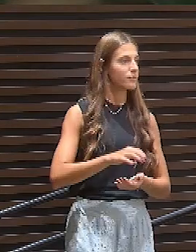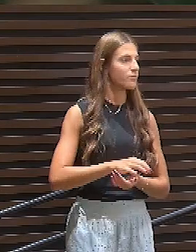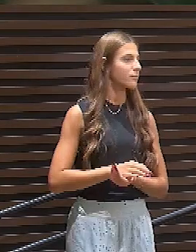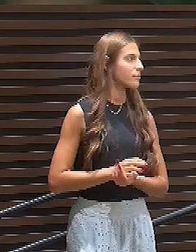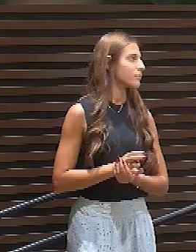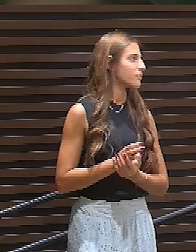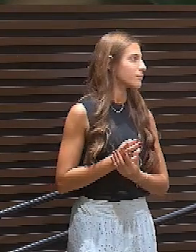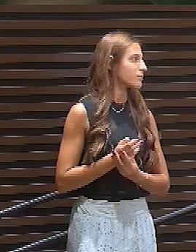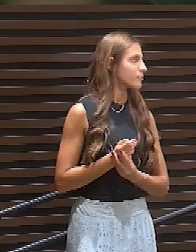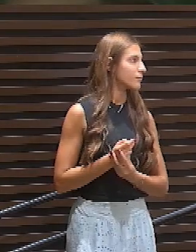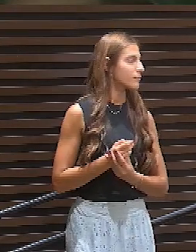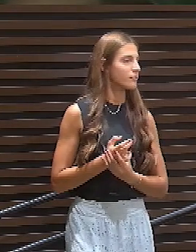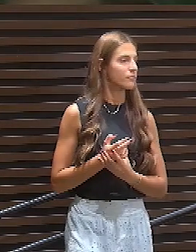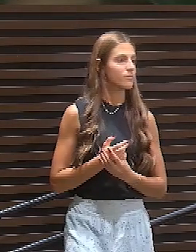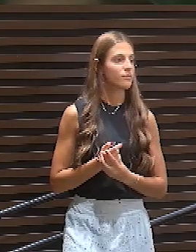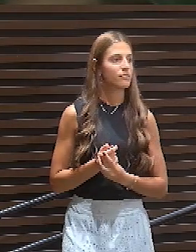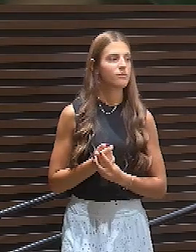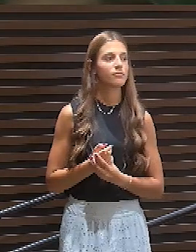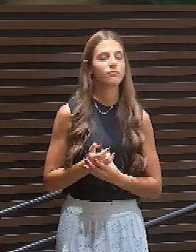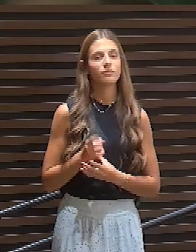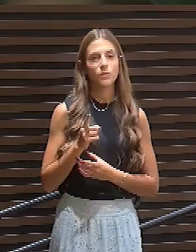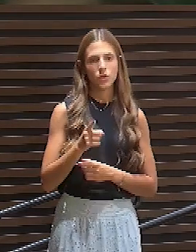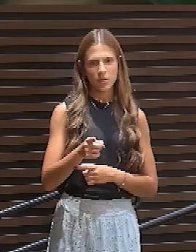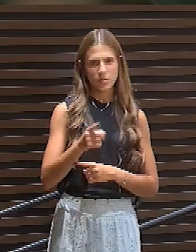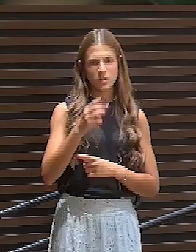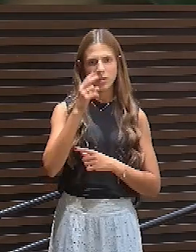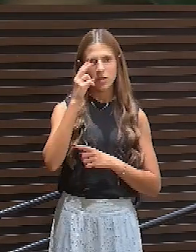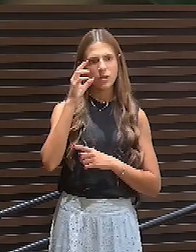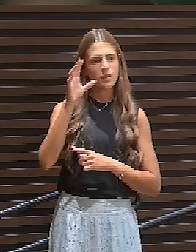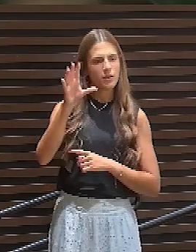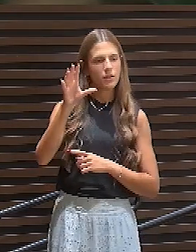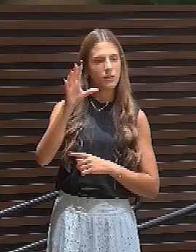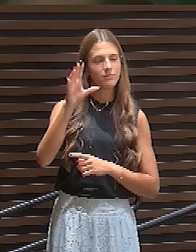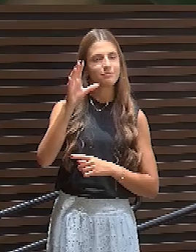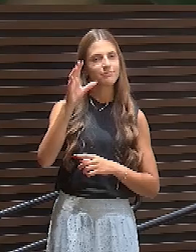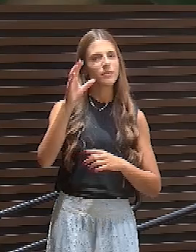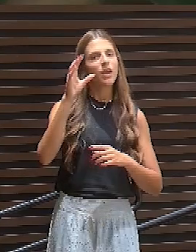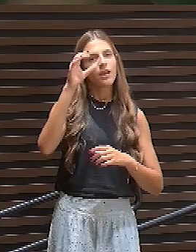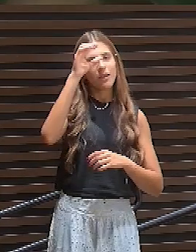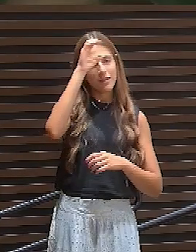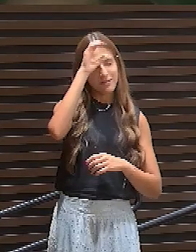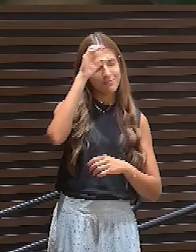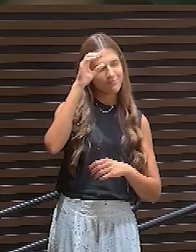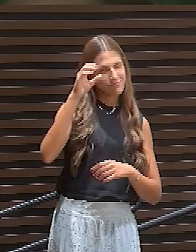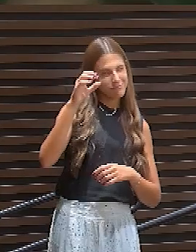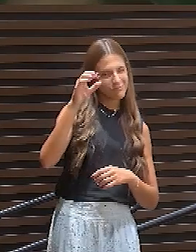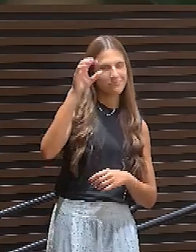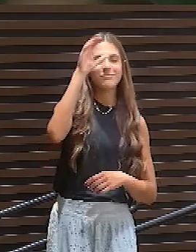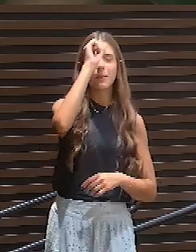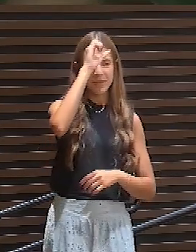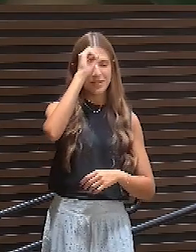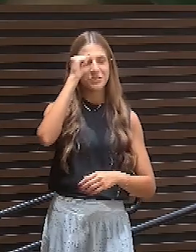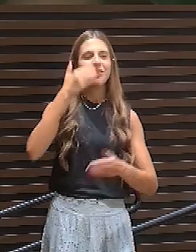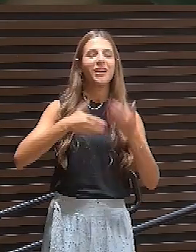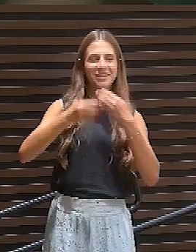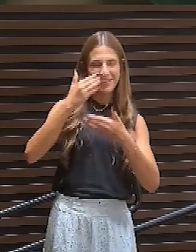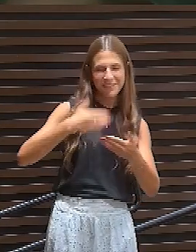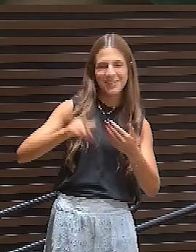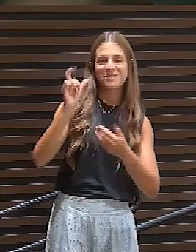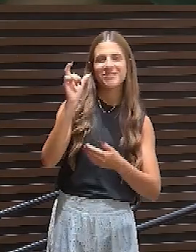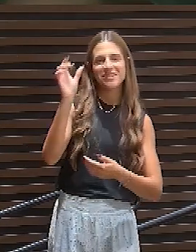Você tem ouvido Deus falar pela palavra? Quando uma pessoa diz, Deus me falou, eu digo, de que